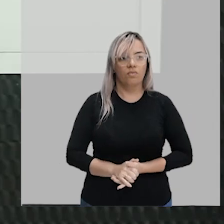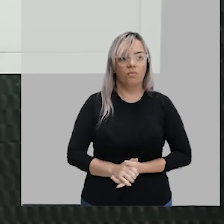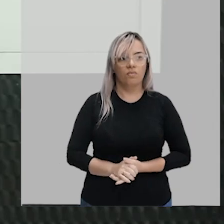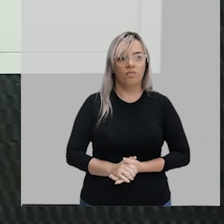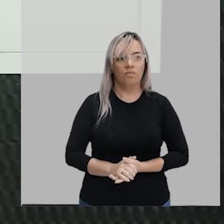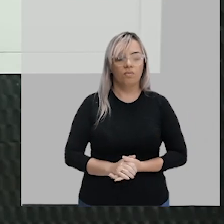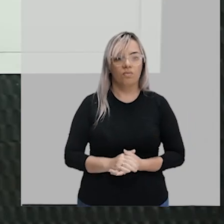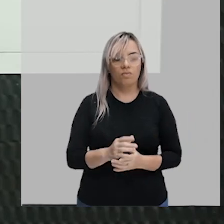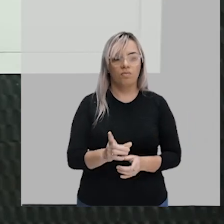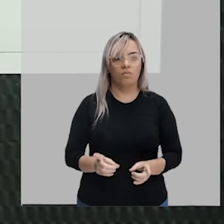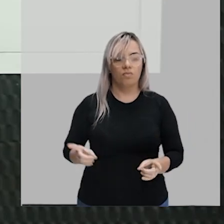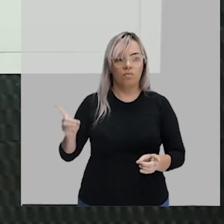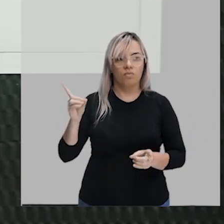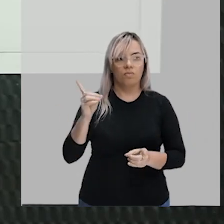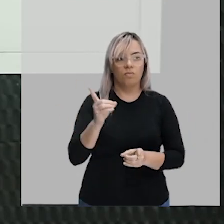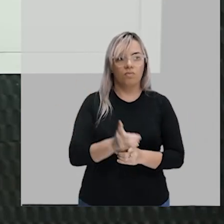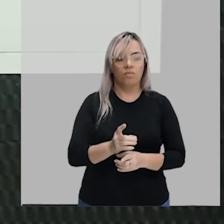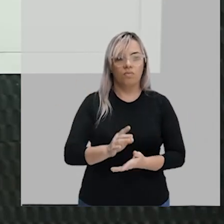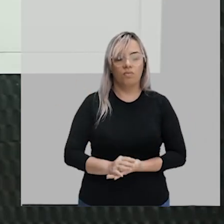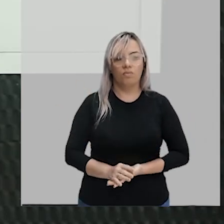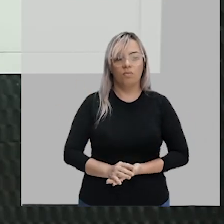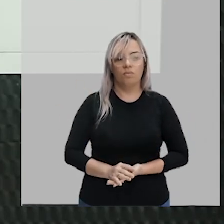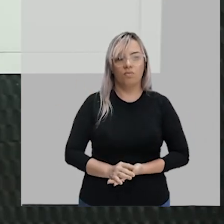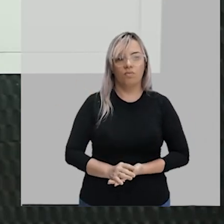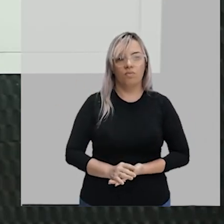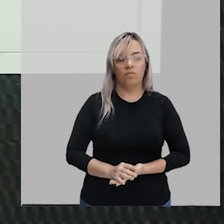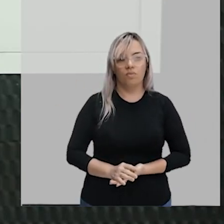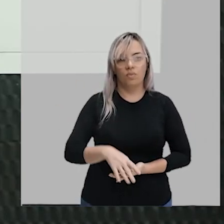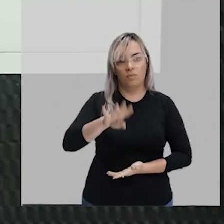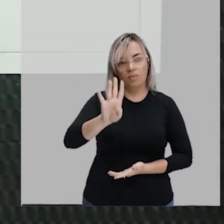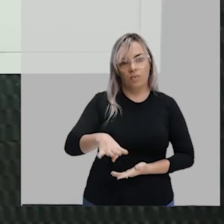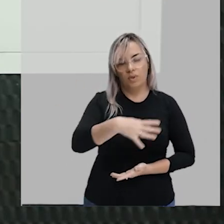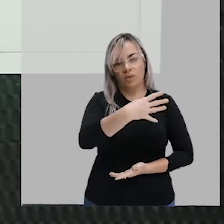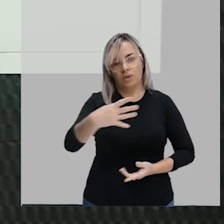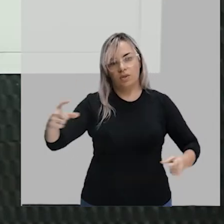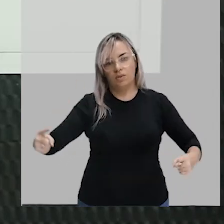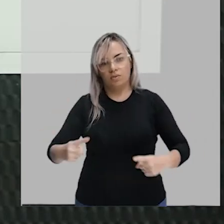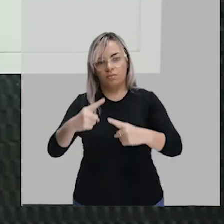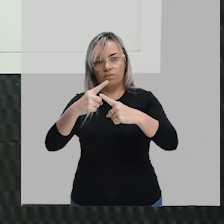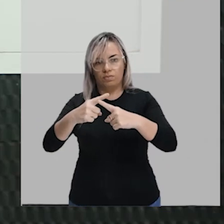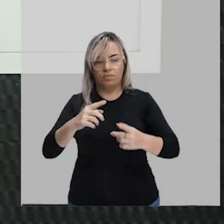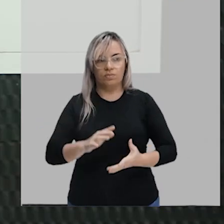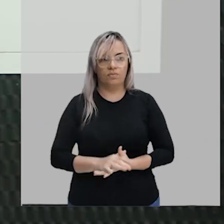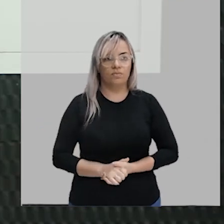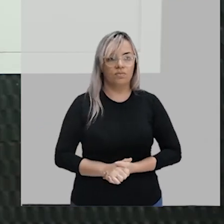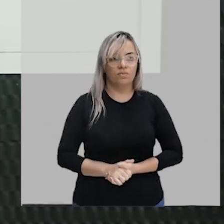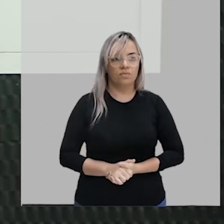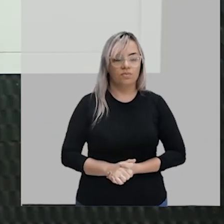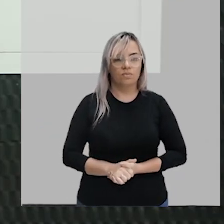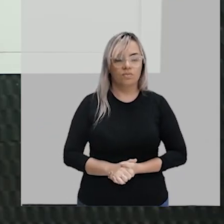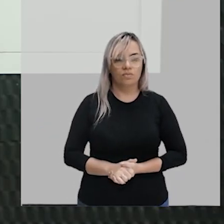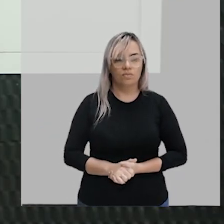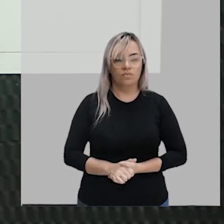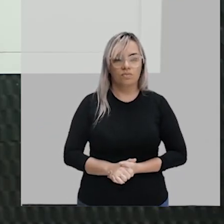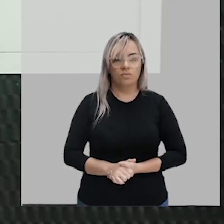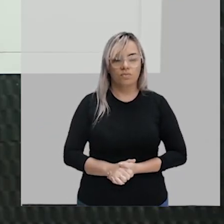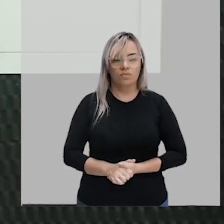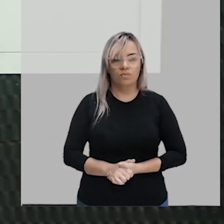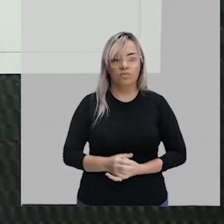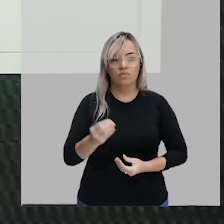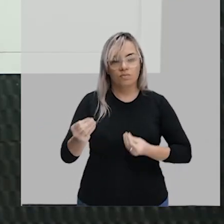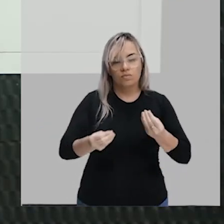aqui a matriz produto, A vezes B. Certo? Então, como é que eu disse que era para se